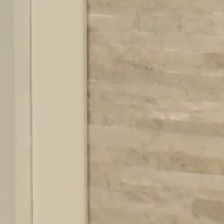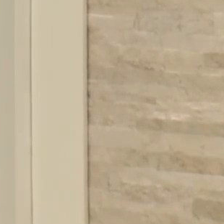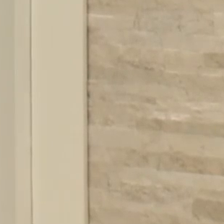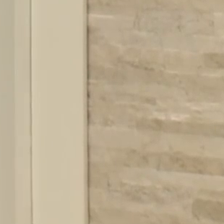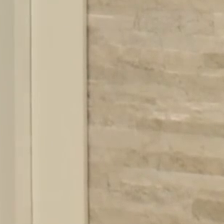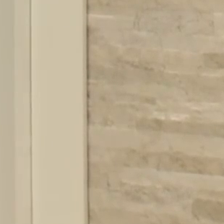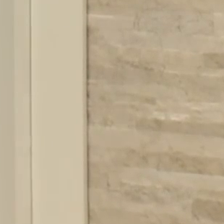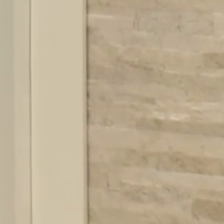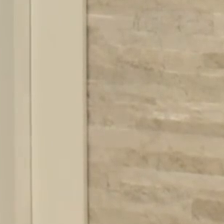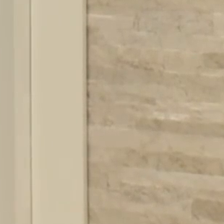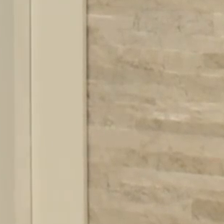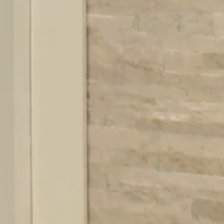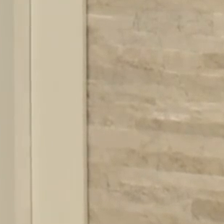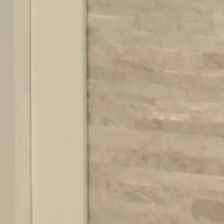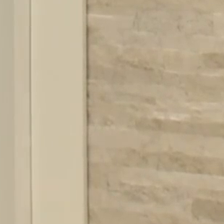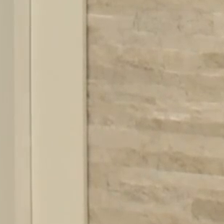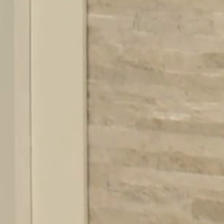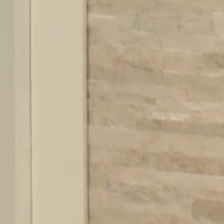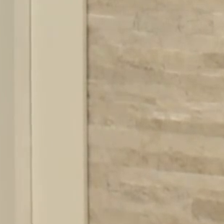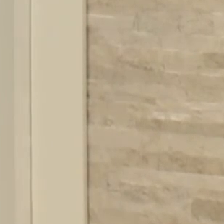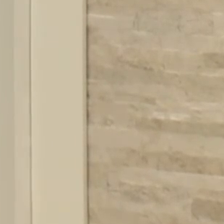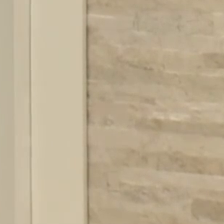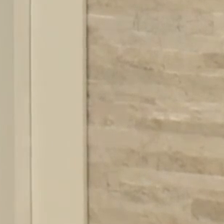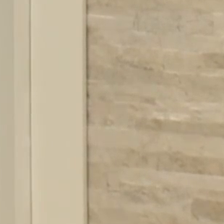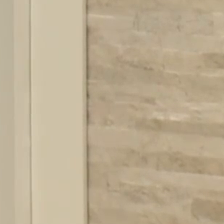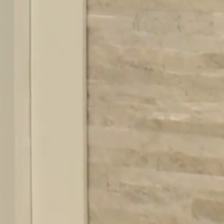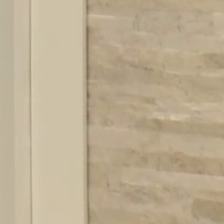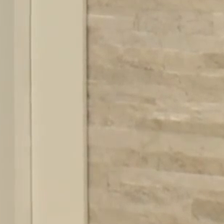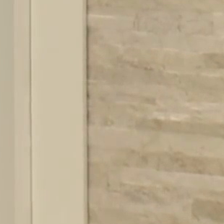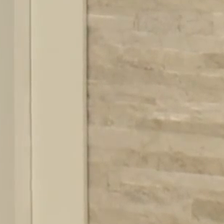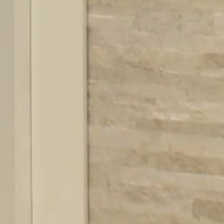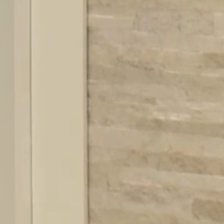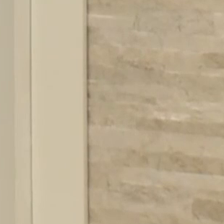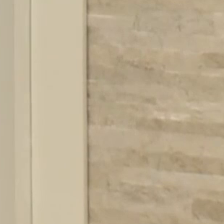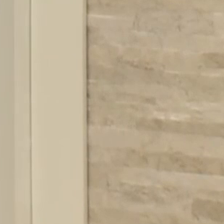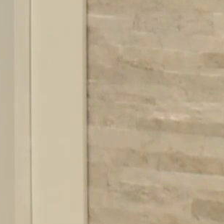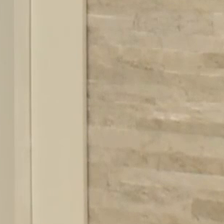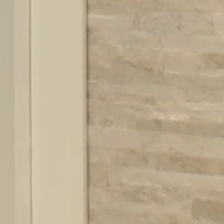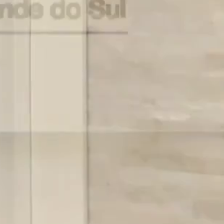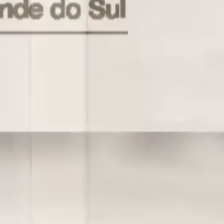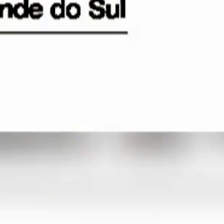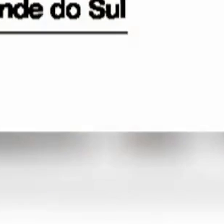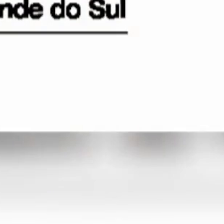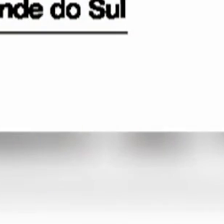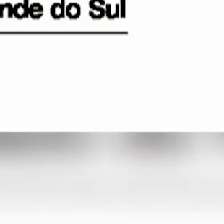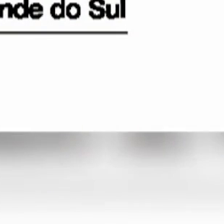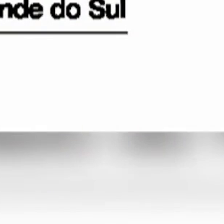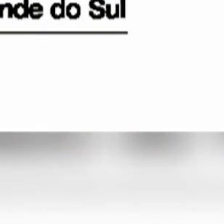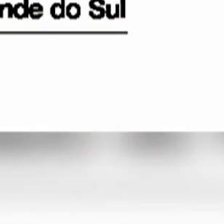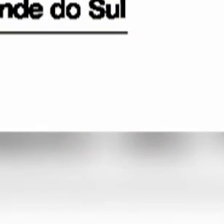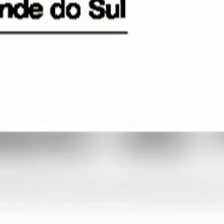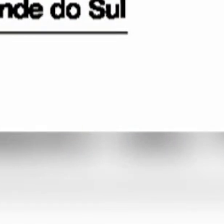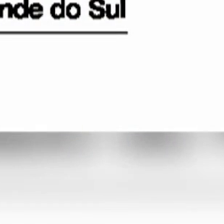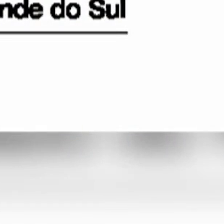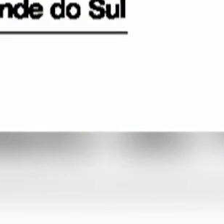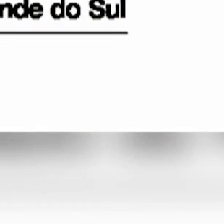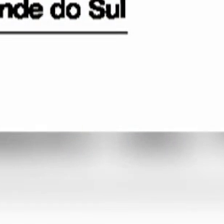em nossos telejornais e no portal da TV Assembleia. Assembleia